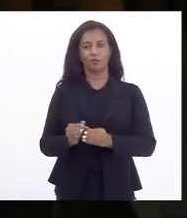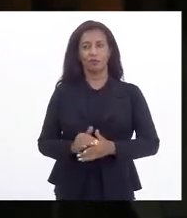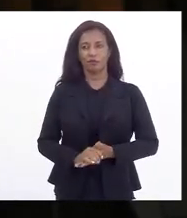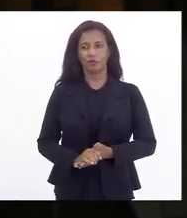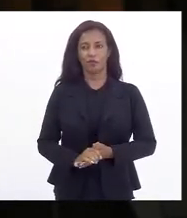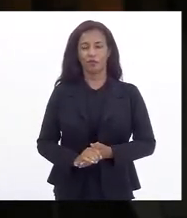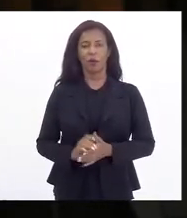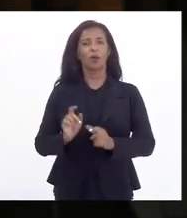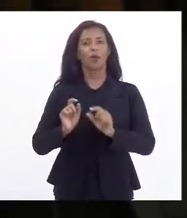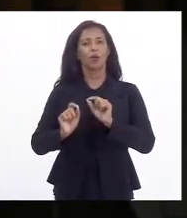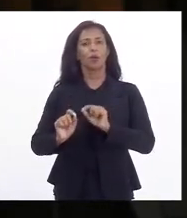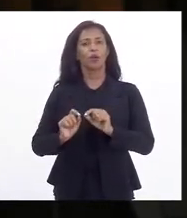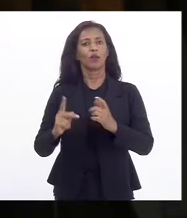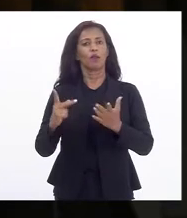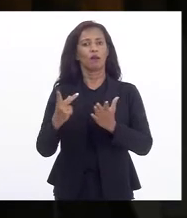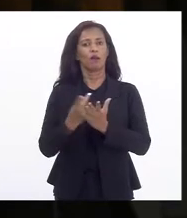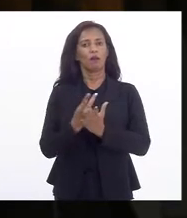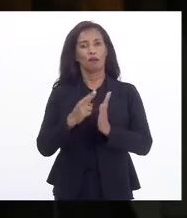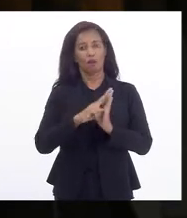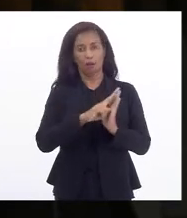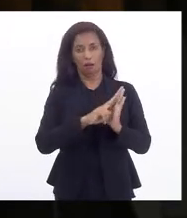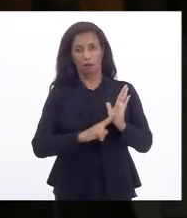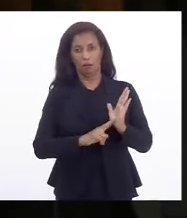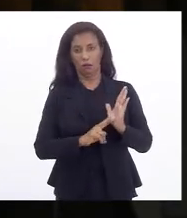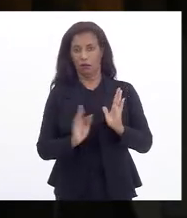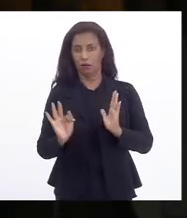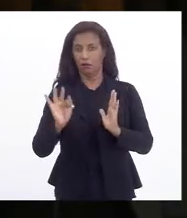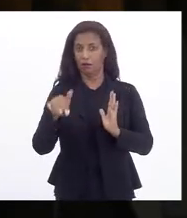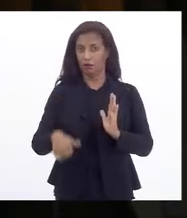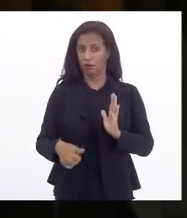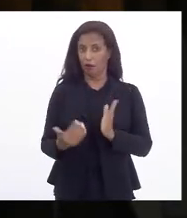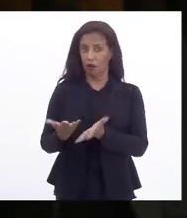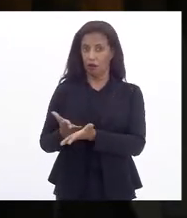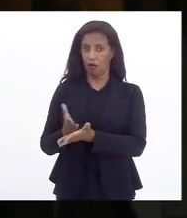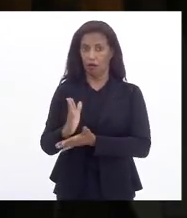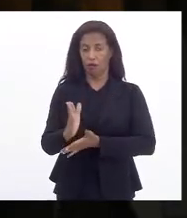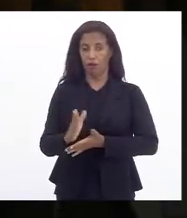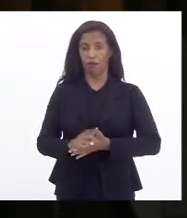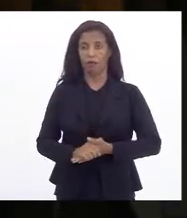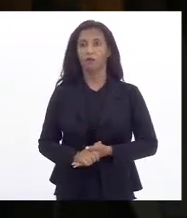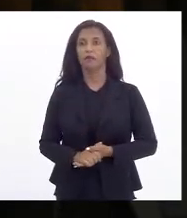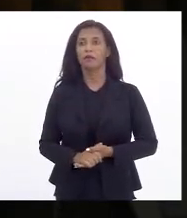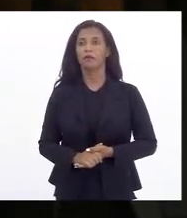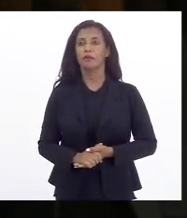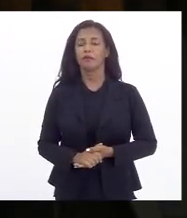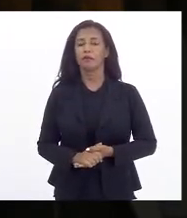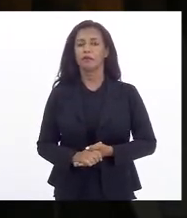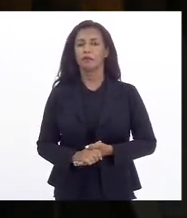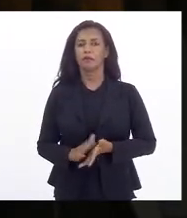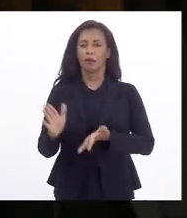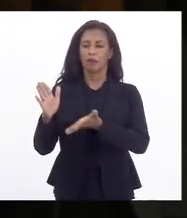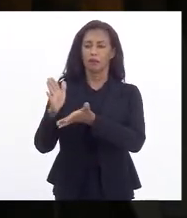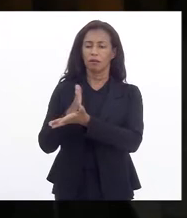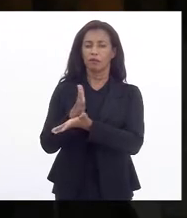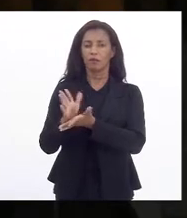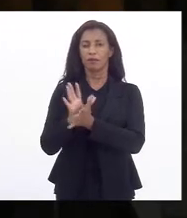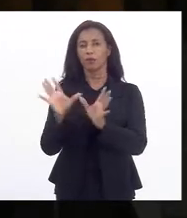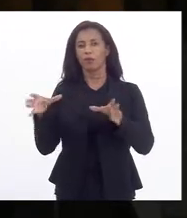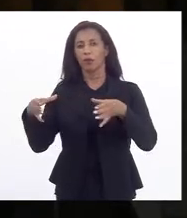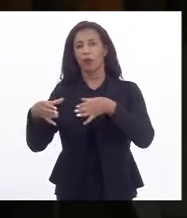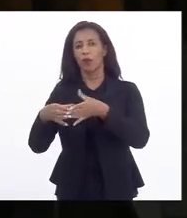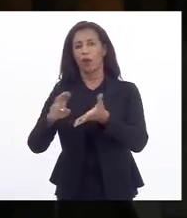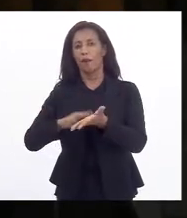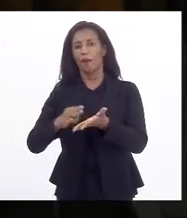é do que foi este relatório final aprovado pela maioria dos